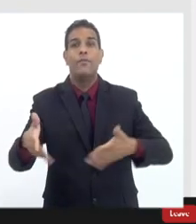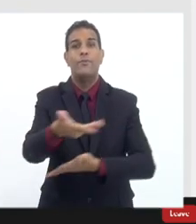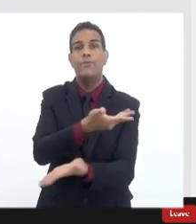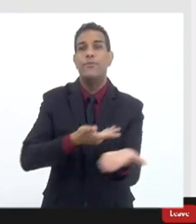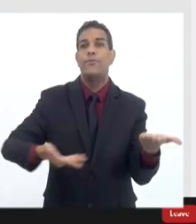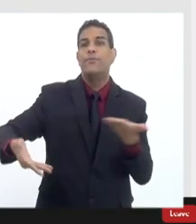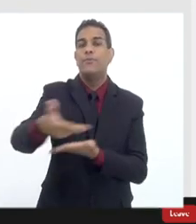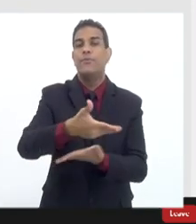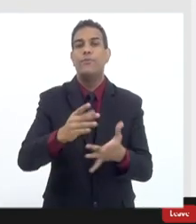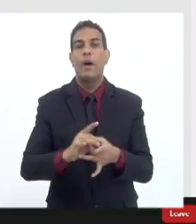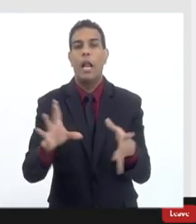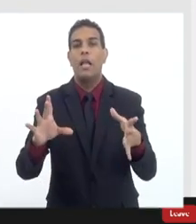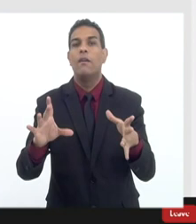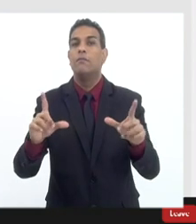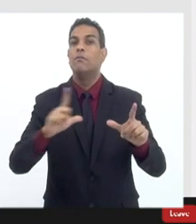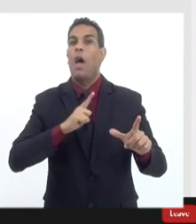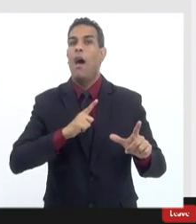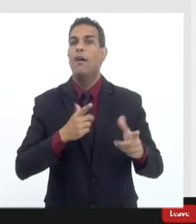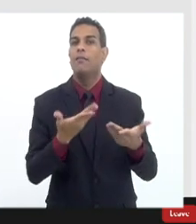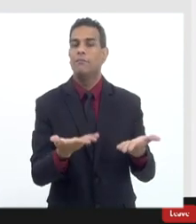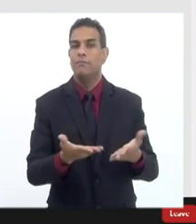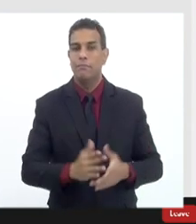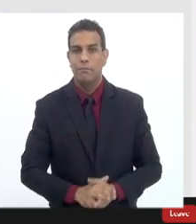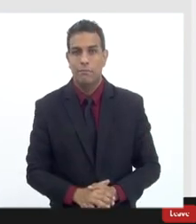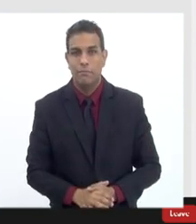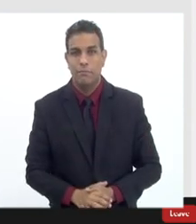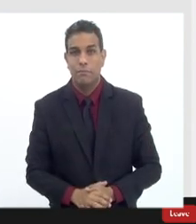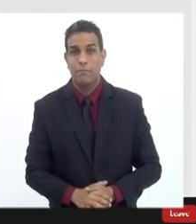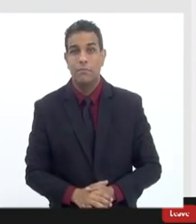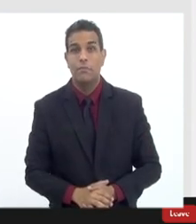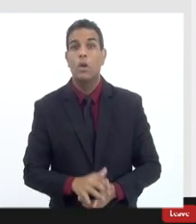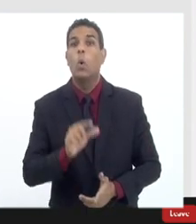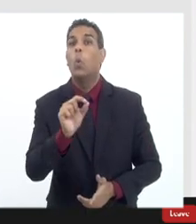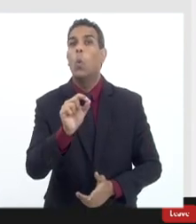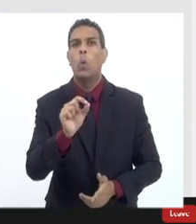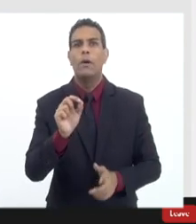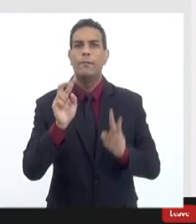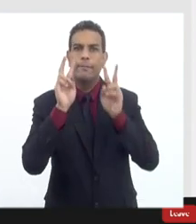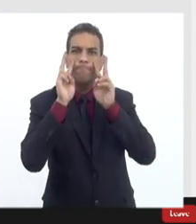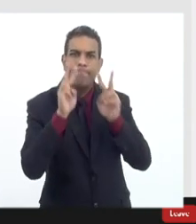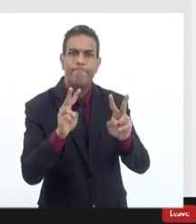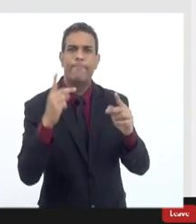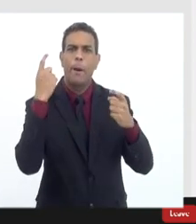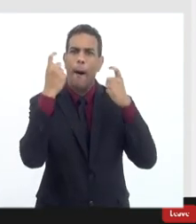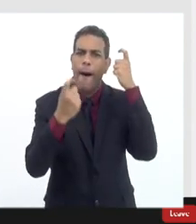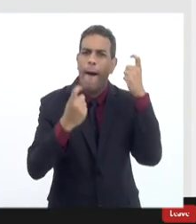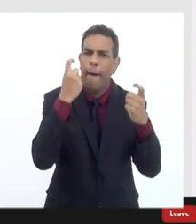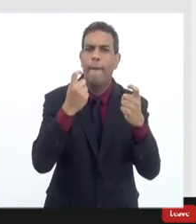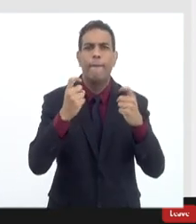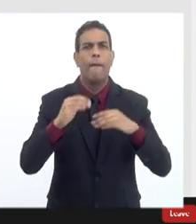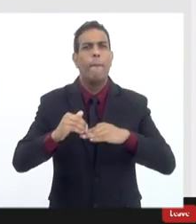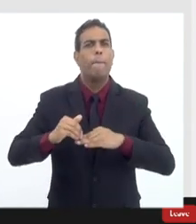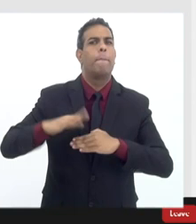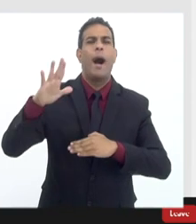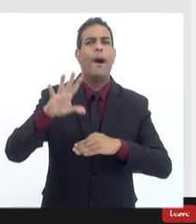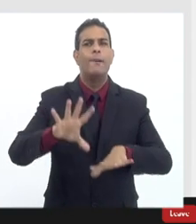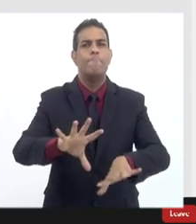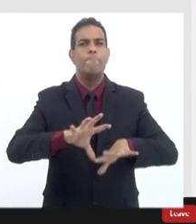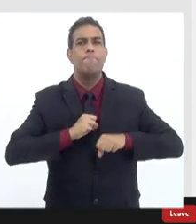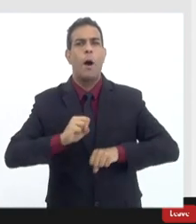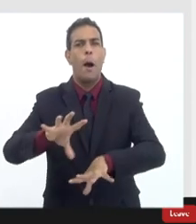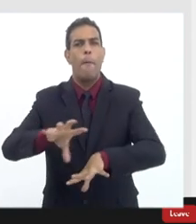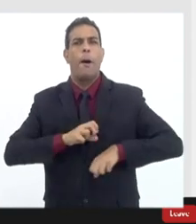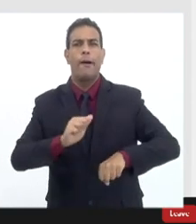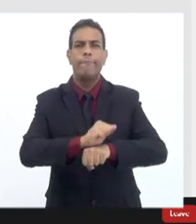livre. Agora, a gente entra em outro elemento que a gente achou preocupante, né? A gente sabe que a principal forma de transmissão do